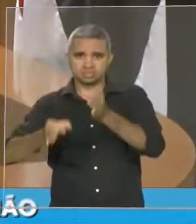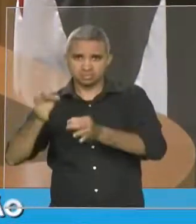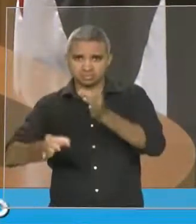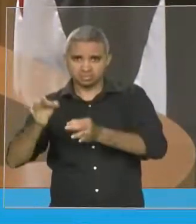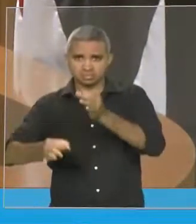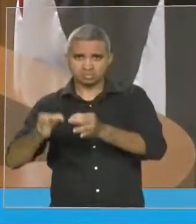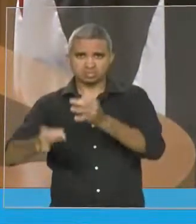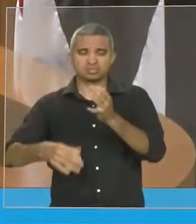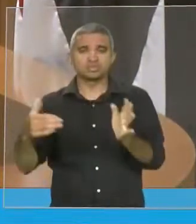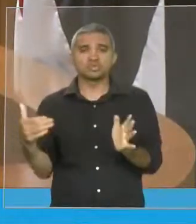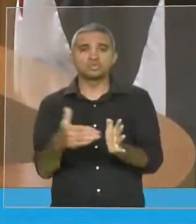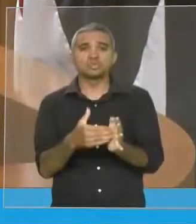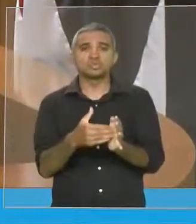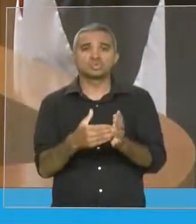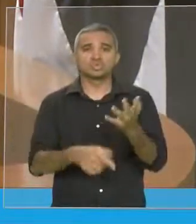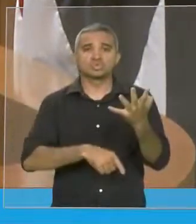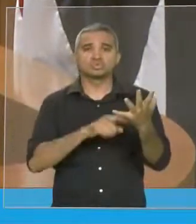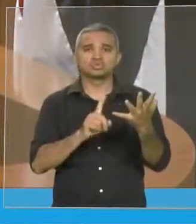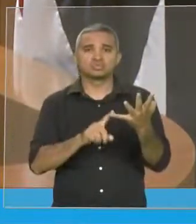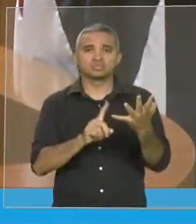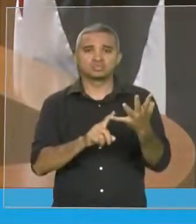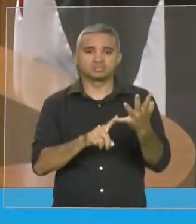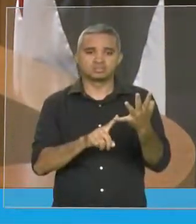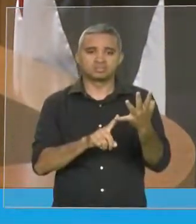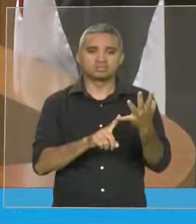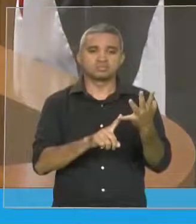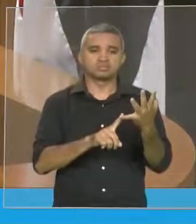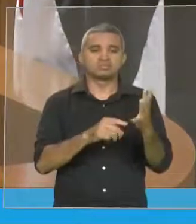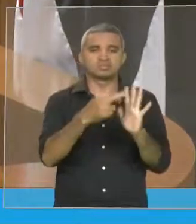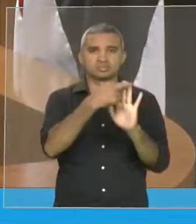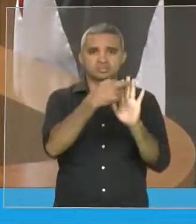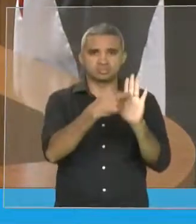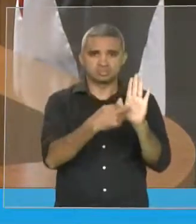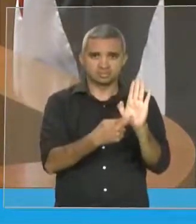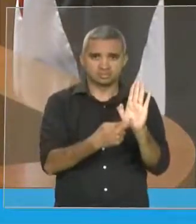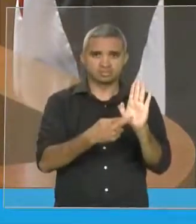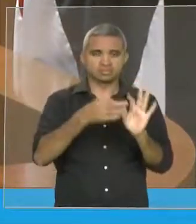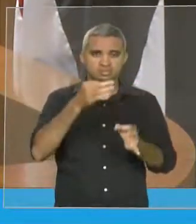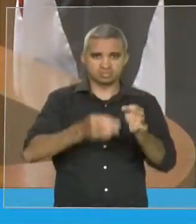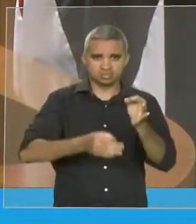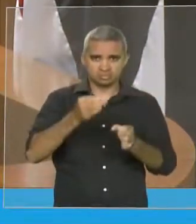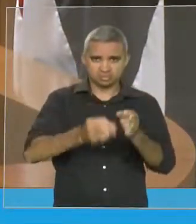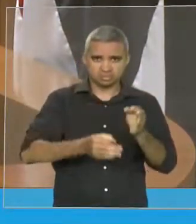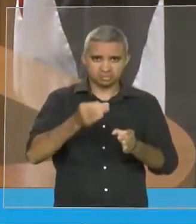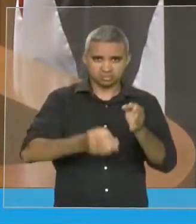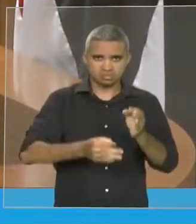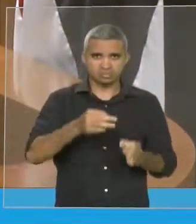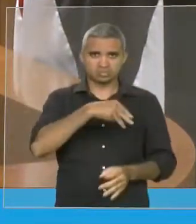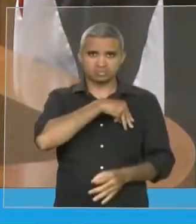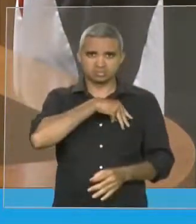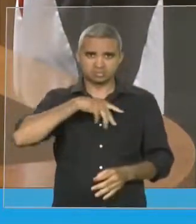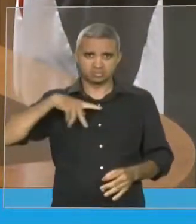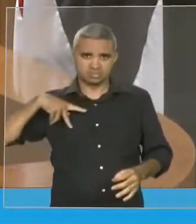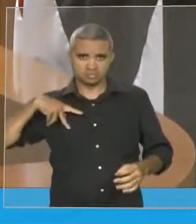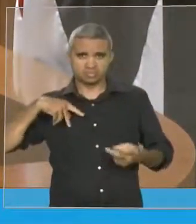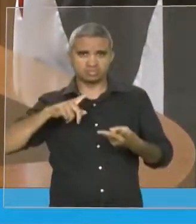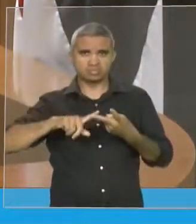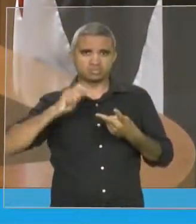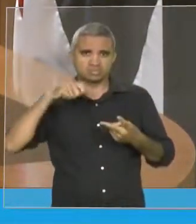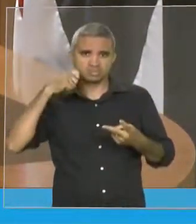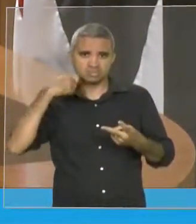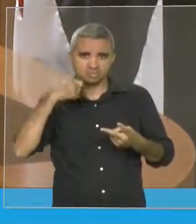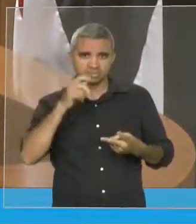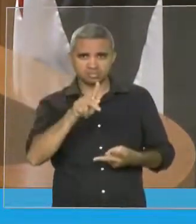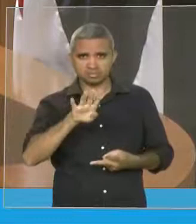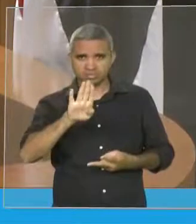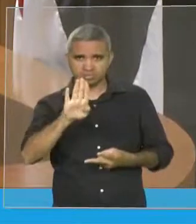encerrando o título, as que normatiza as funções essenciais da Justiça, contemplando o Ministério Público, a